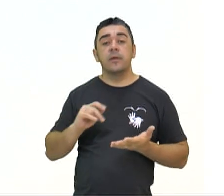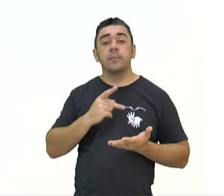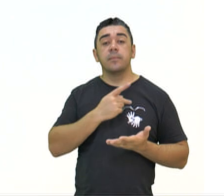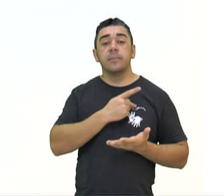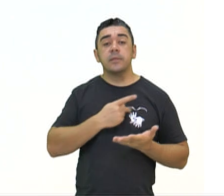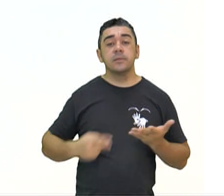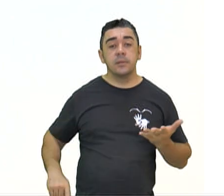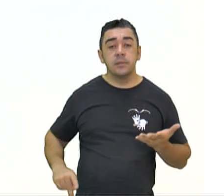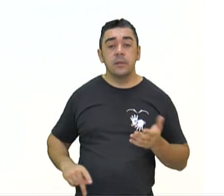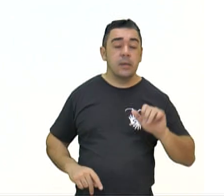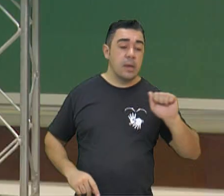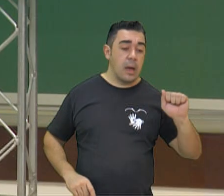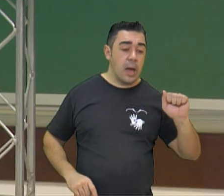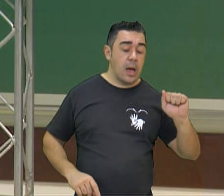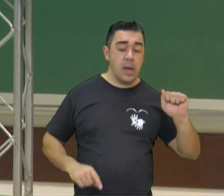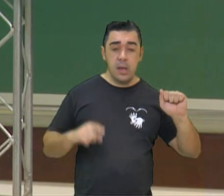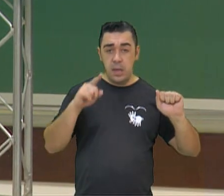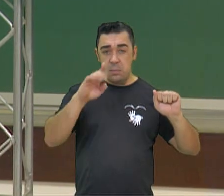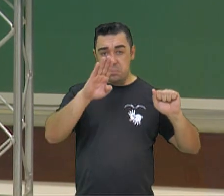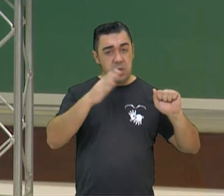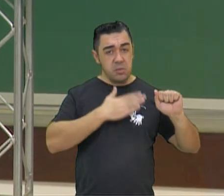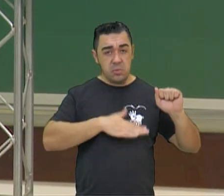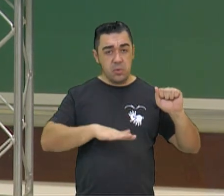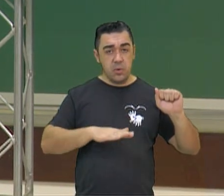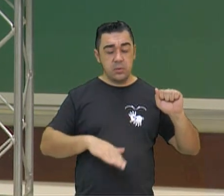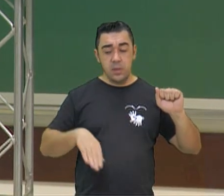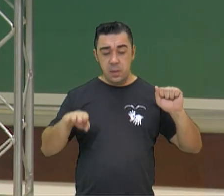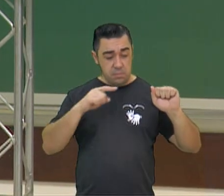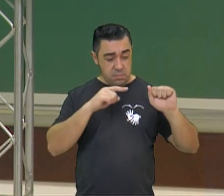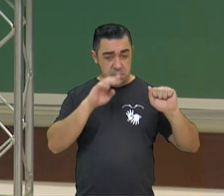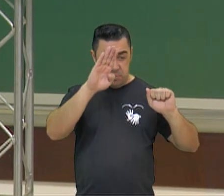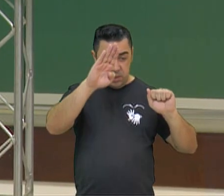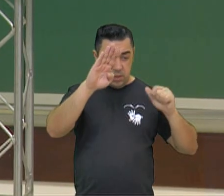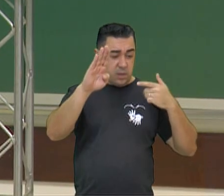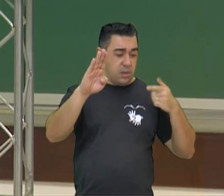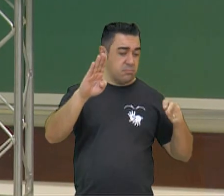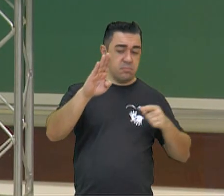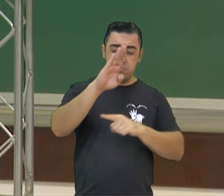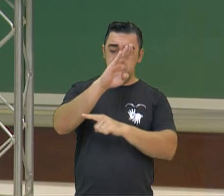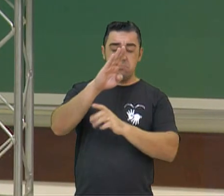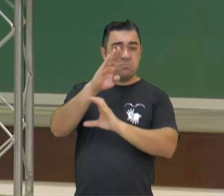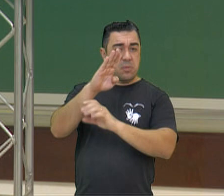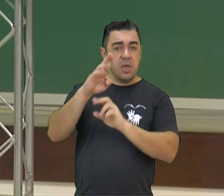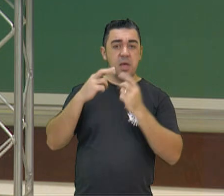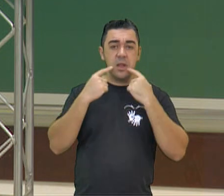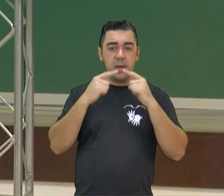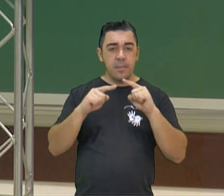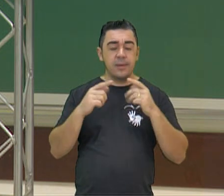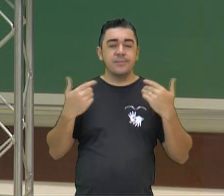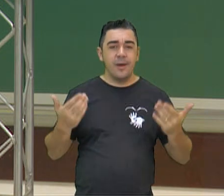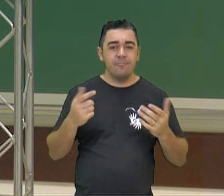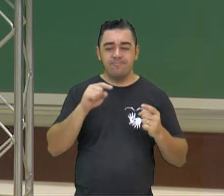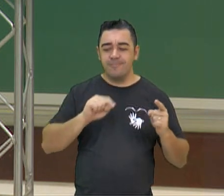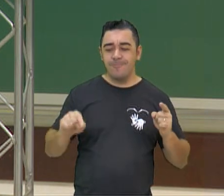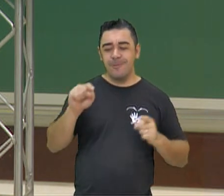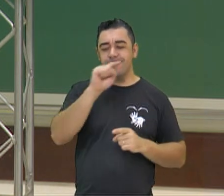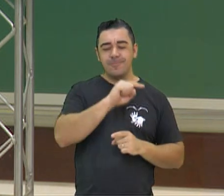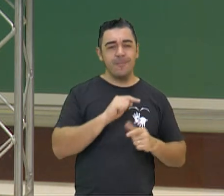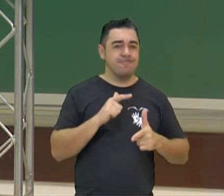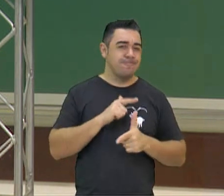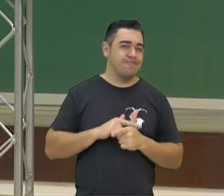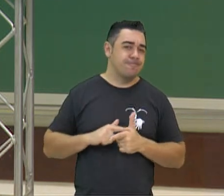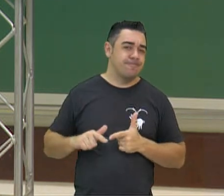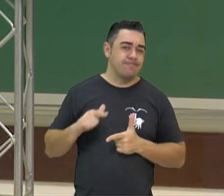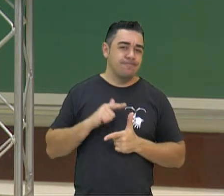tribo A tribo B não gosta. Se é da tribo B, a tribo C também reclama. Ou seja,